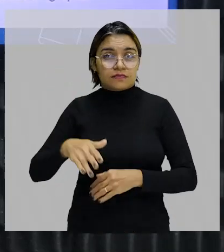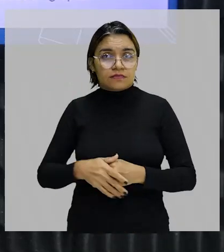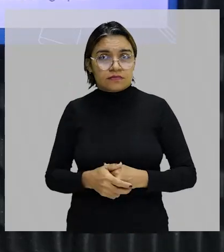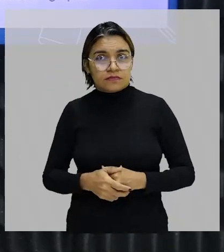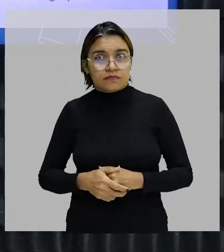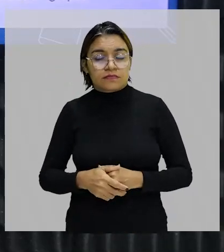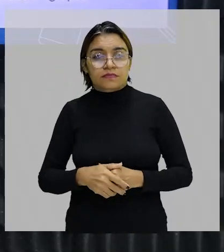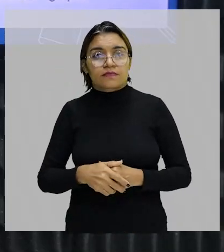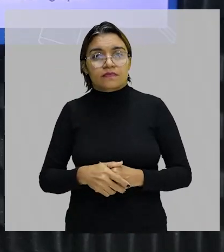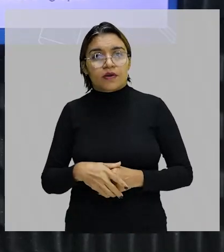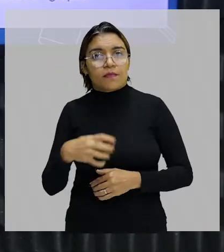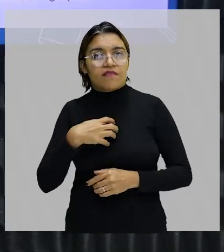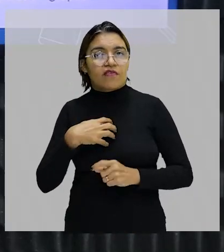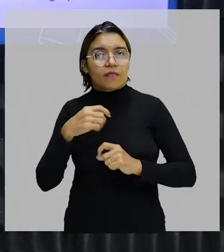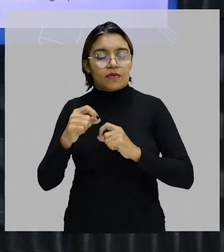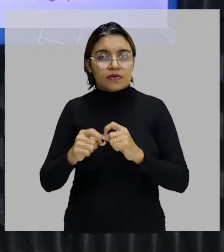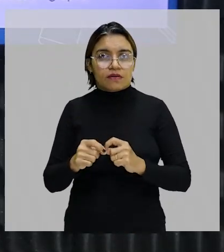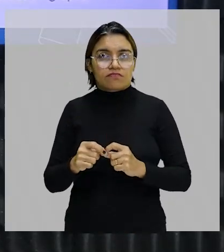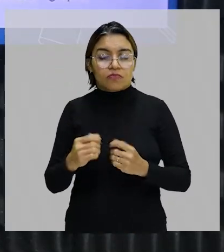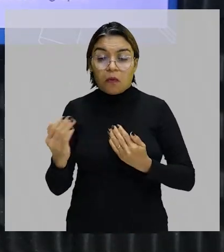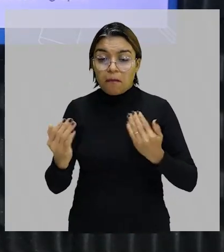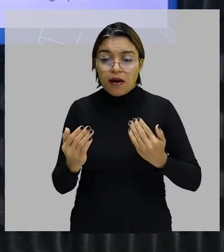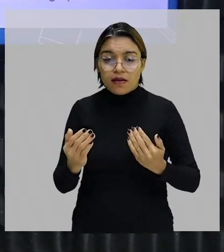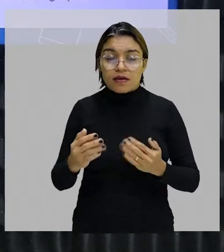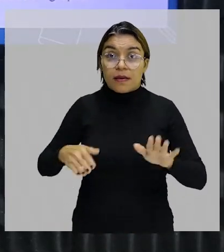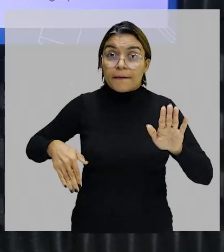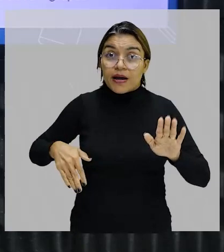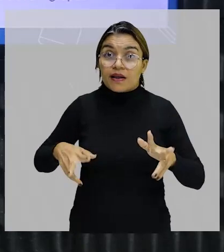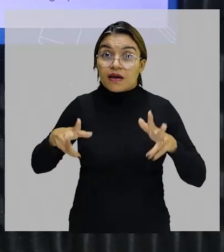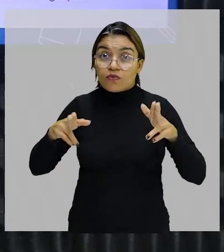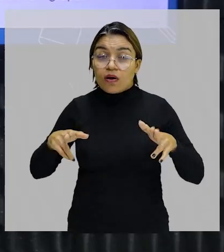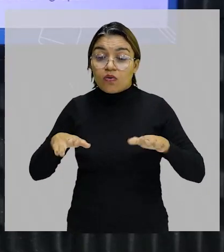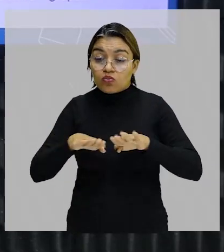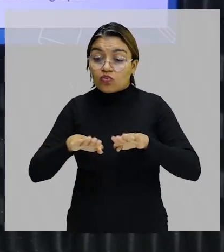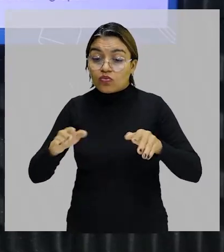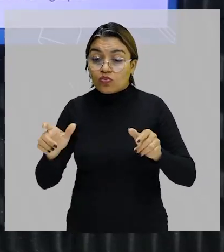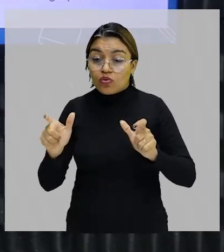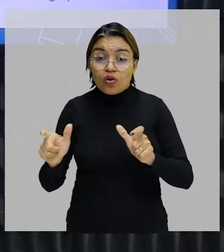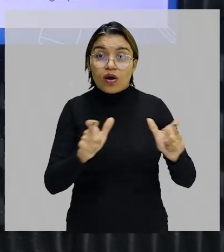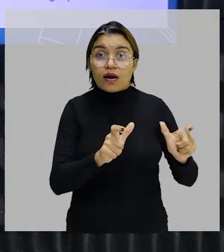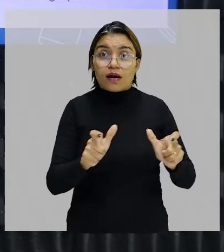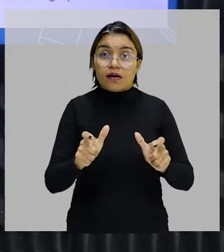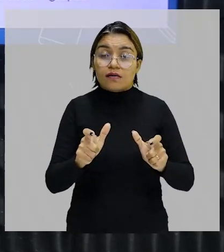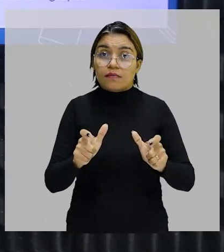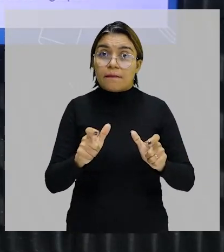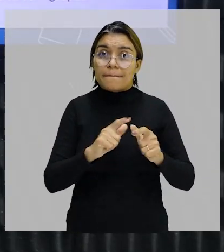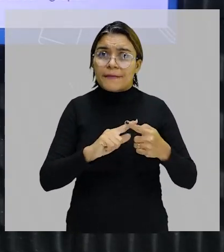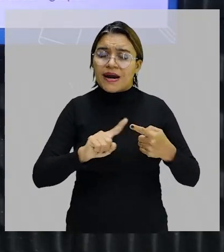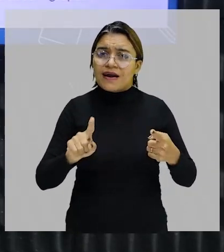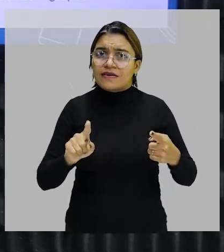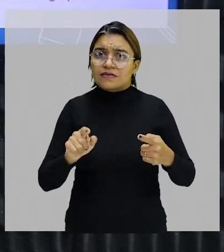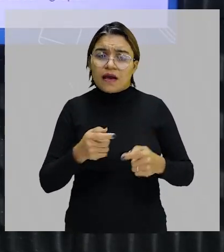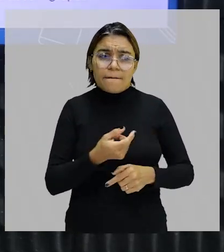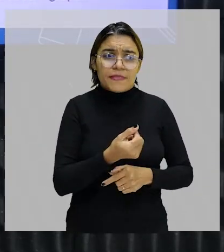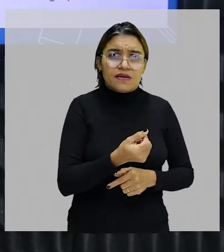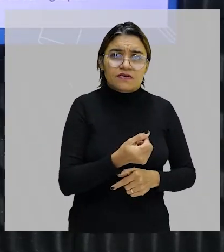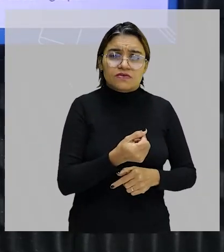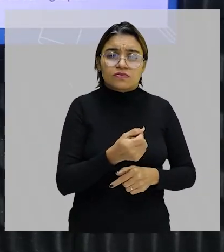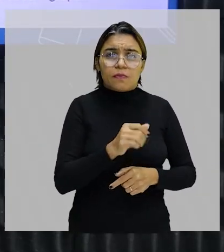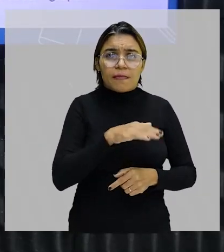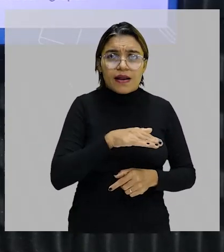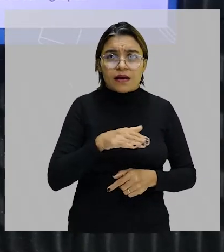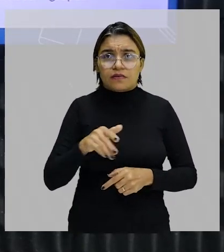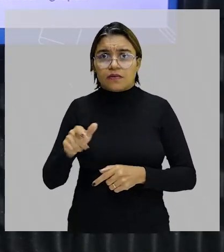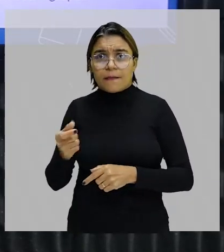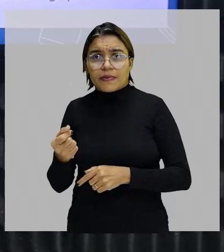forma também de evitar expulsar diretamente as pessoas economicamente menos abastadas. Então, aquela área, por